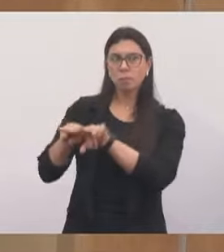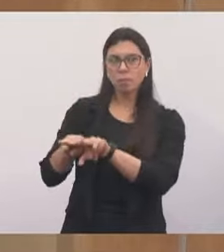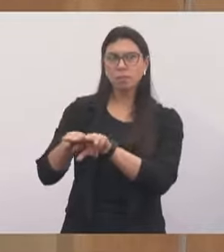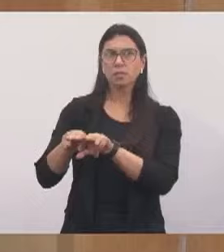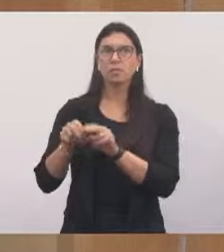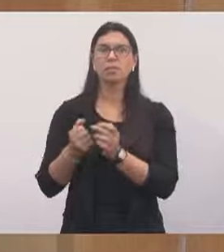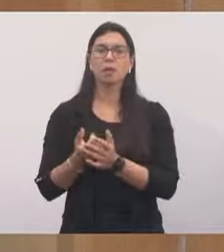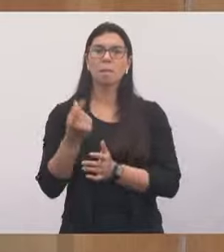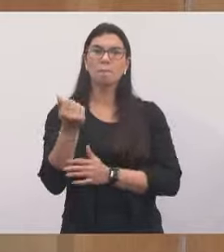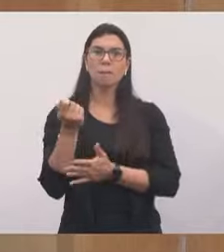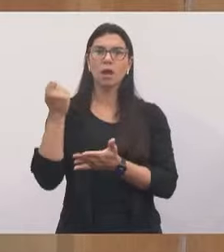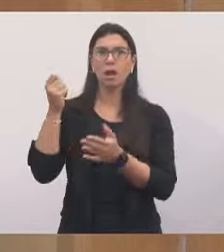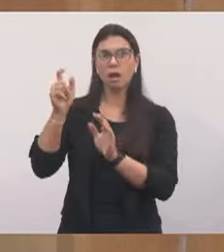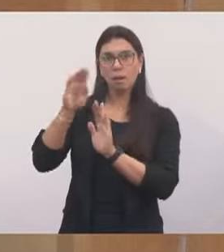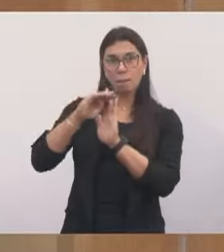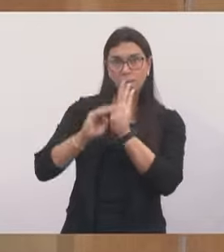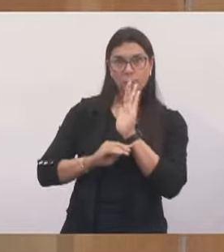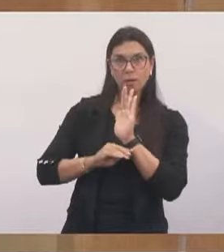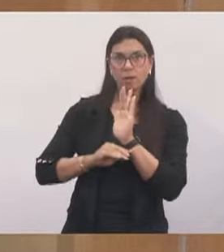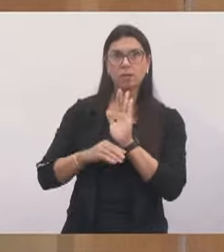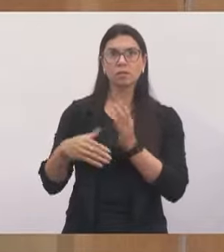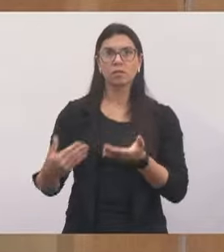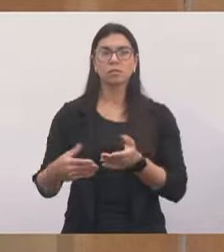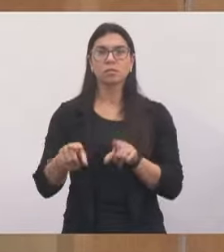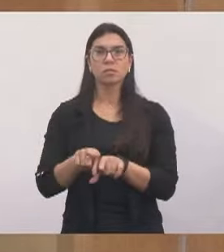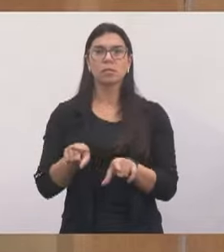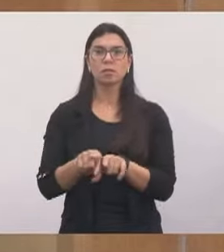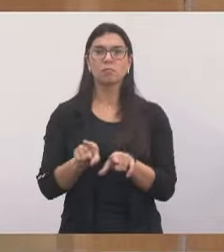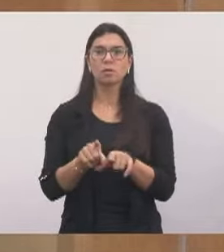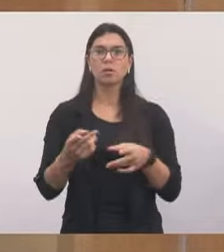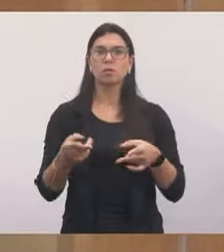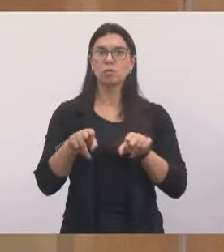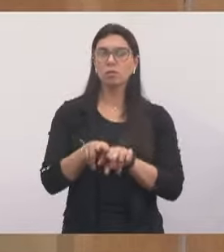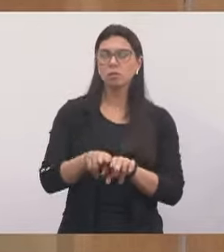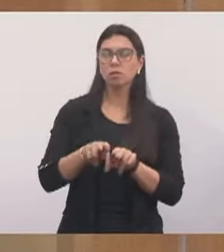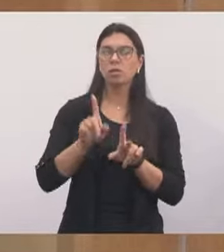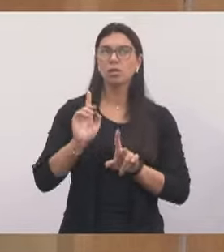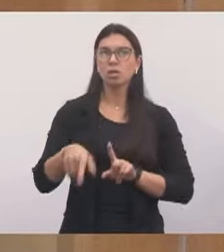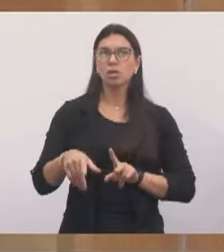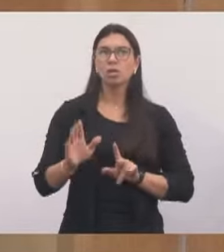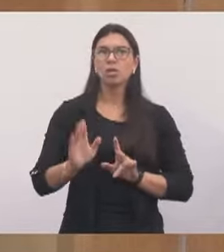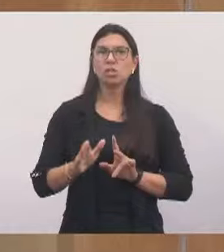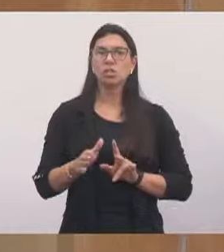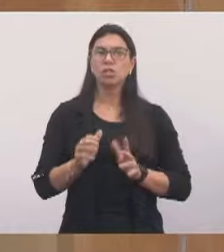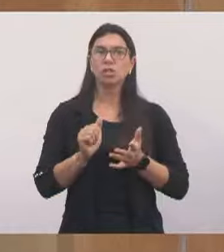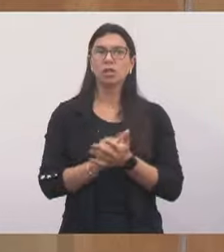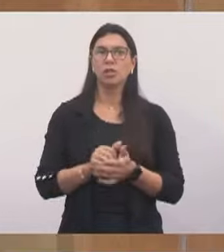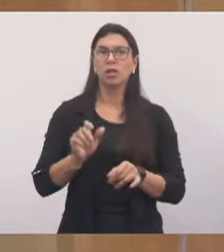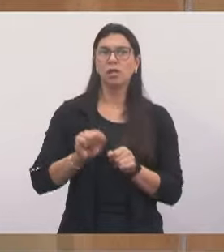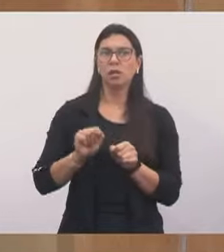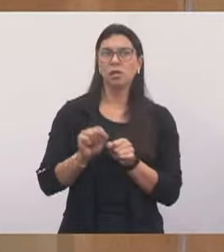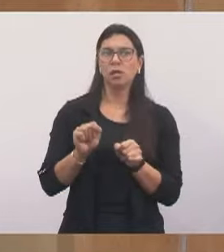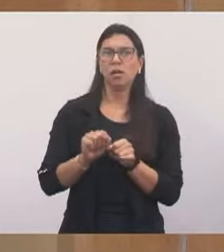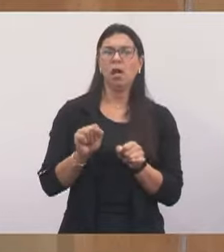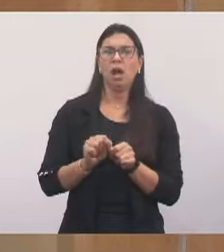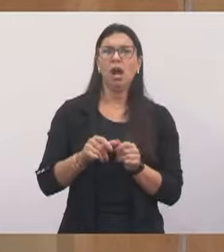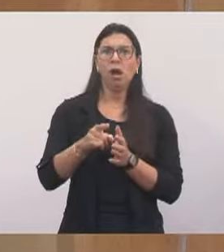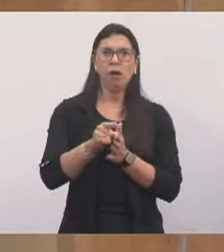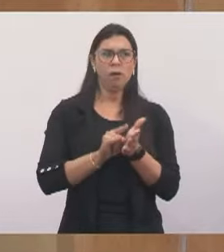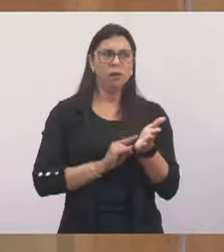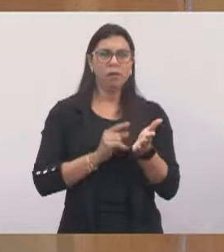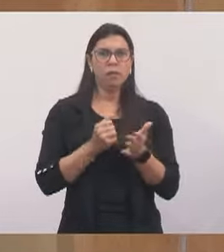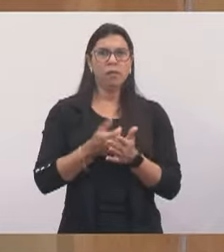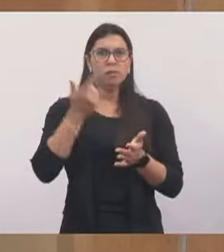um custo menor. Também, né, é uma parceria que está sendo já formalizada, os trâmites já foram solicitados para